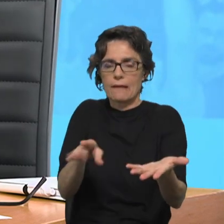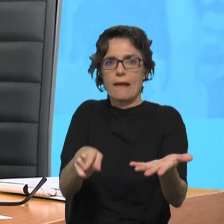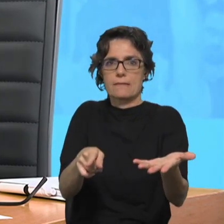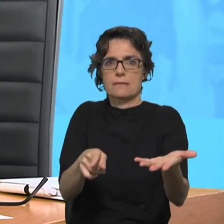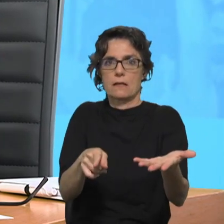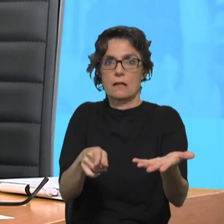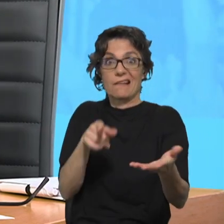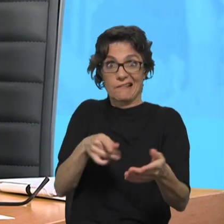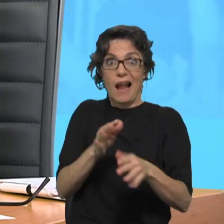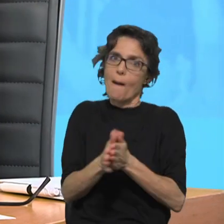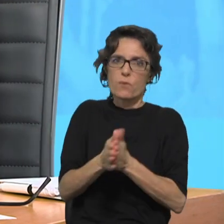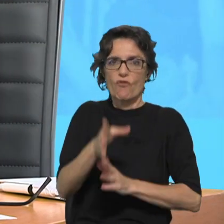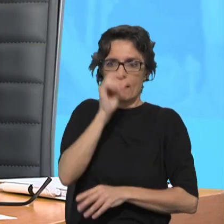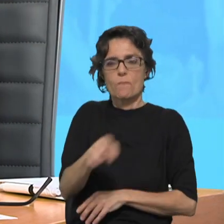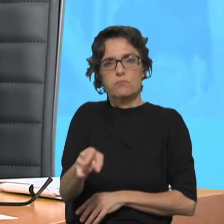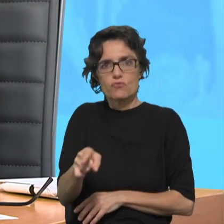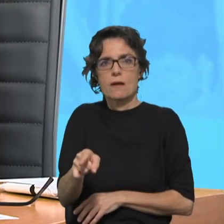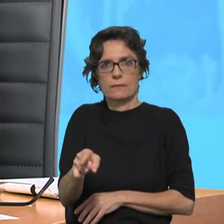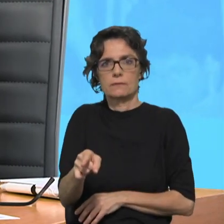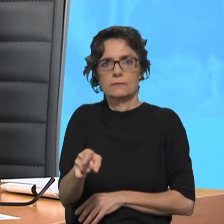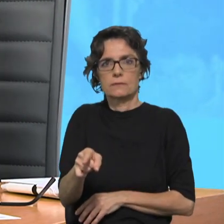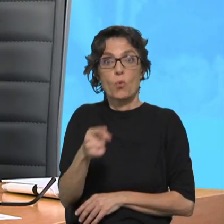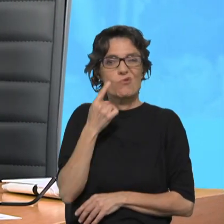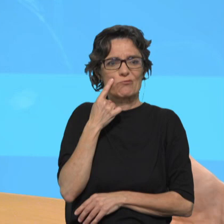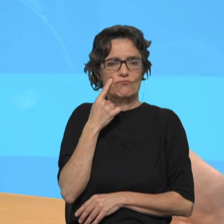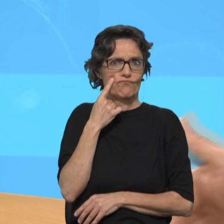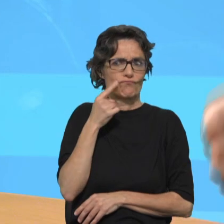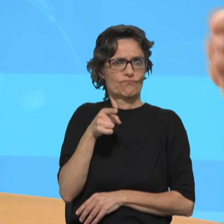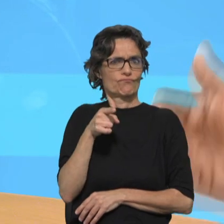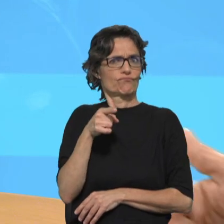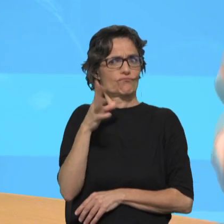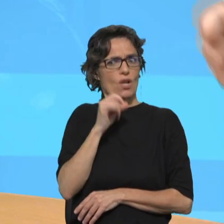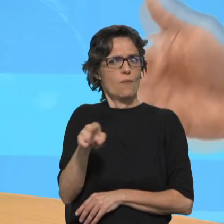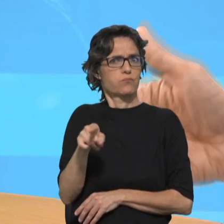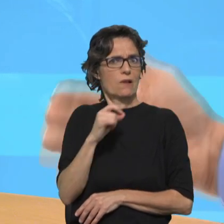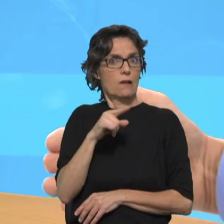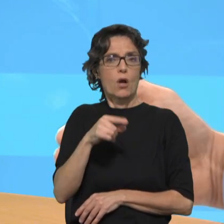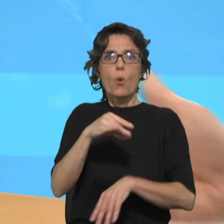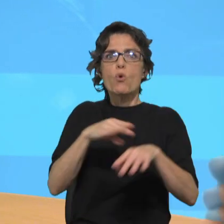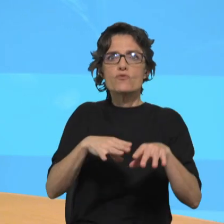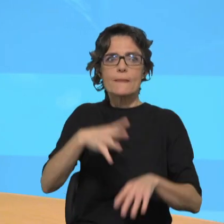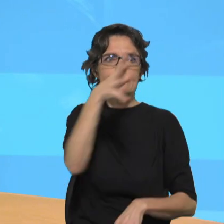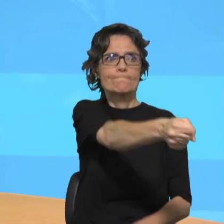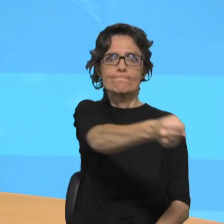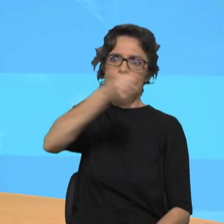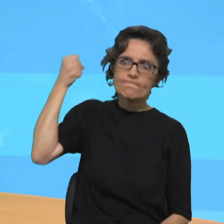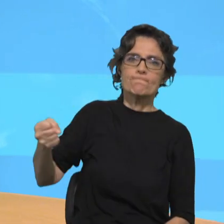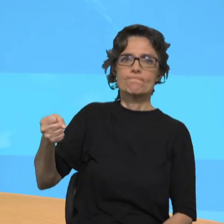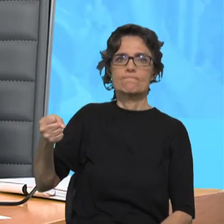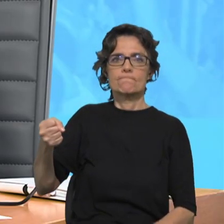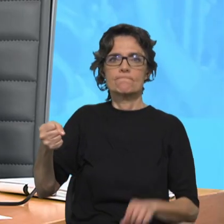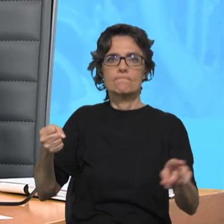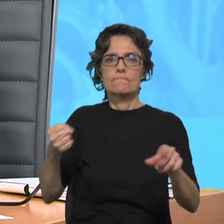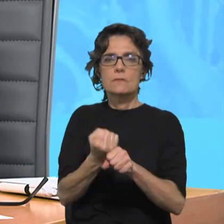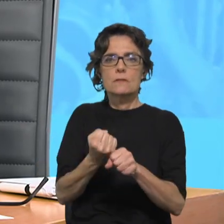que abusa ou que há uma suspeita que abusa da criança, o hospital tem que retirar logo esse médico pediatra do